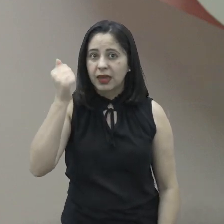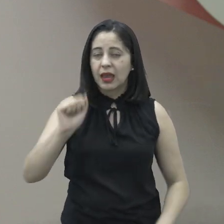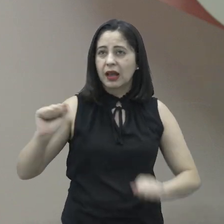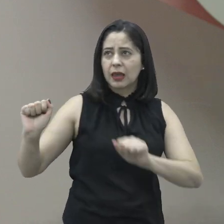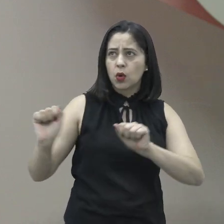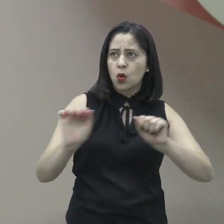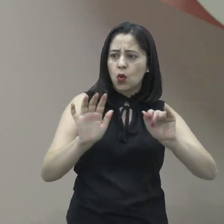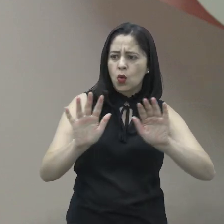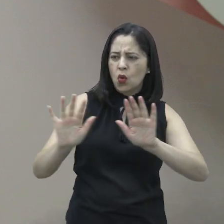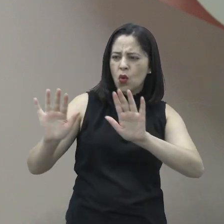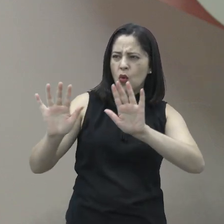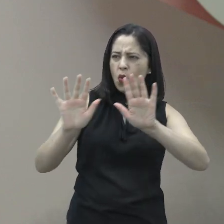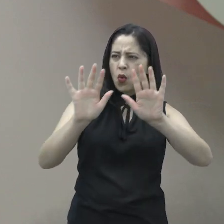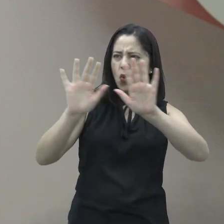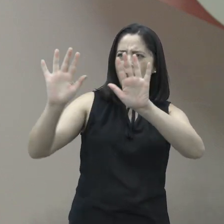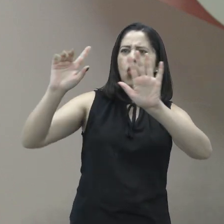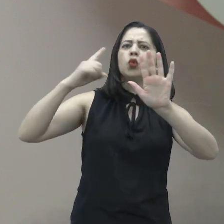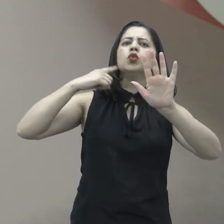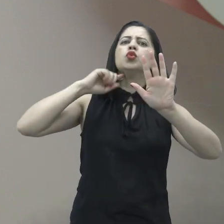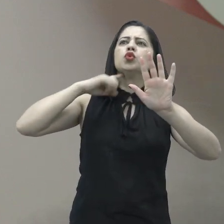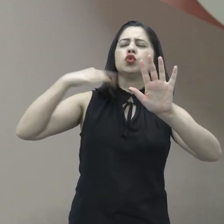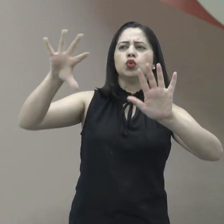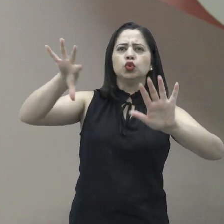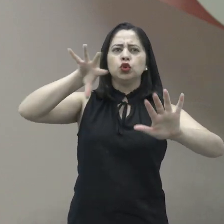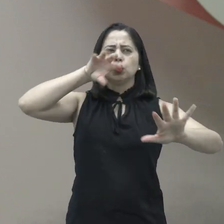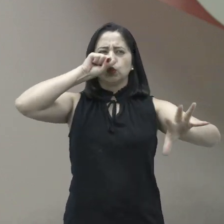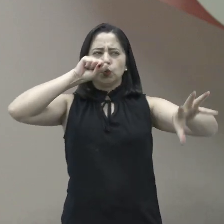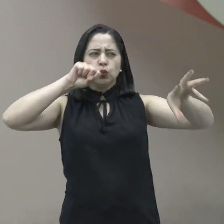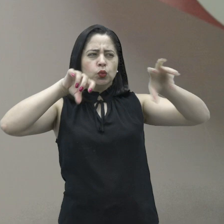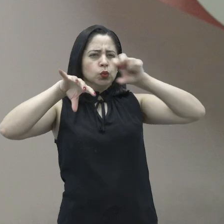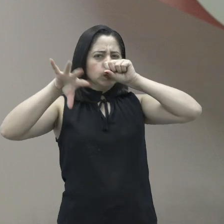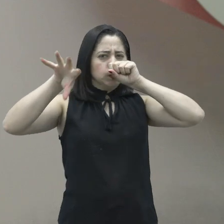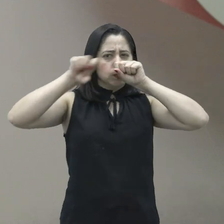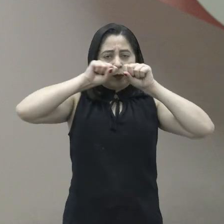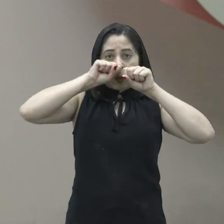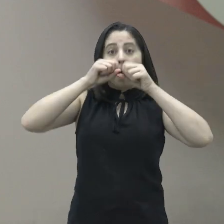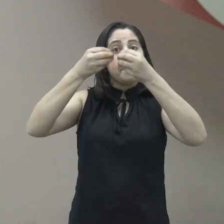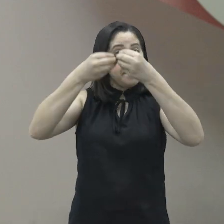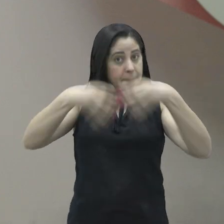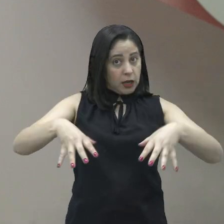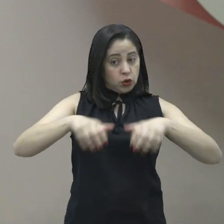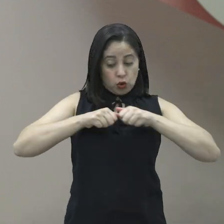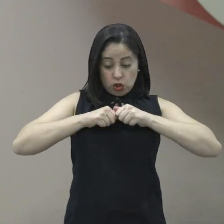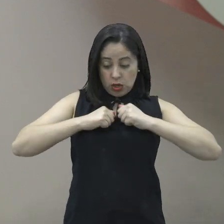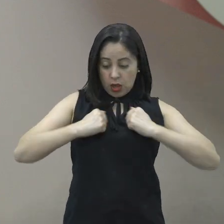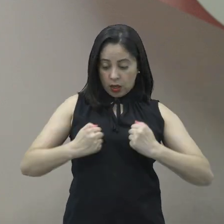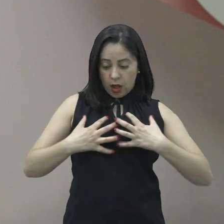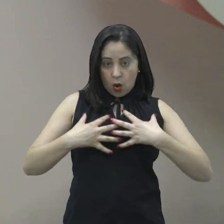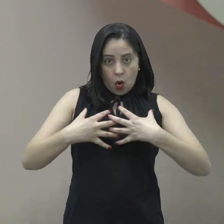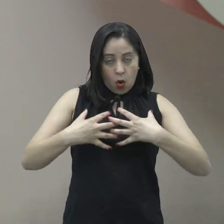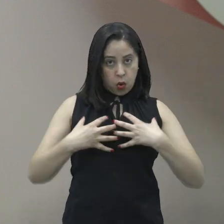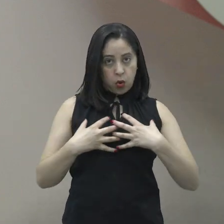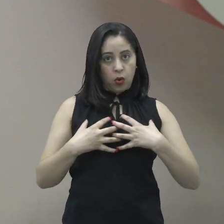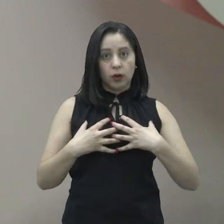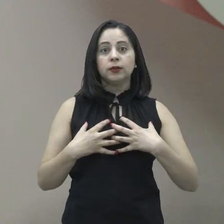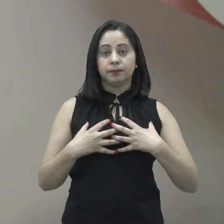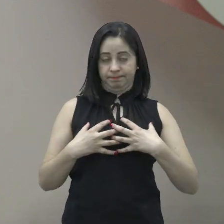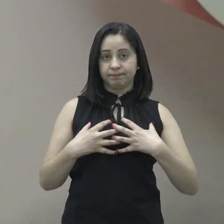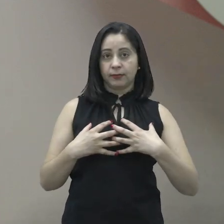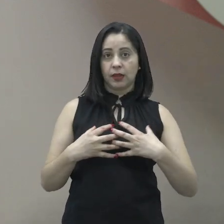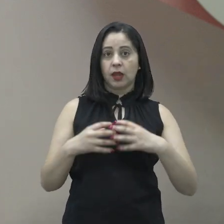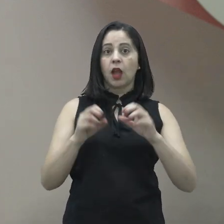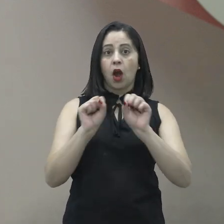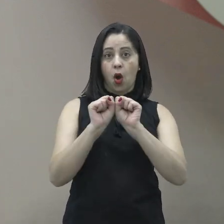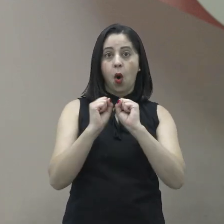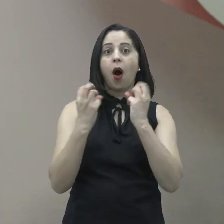poluição atmosférica é uma das maiores ameaças à saúde respiratória? Segundo a Organização Mundial